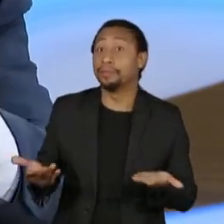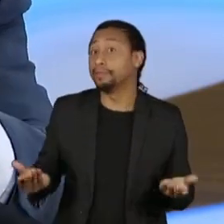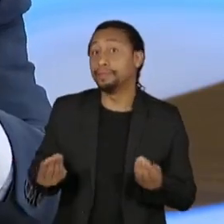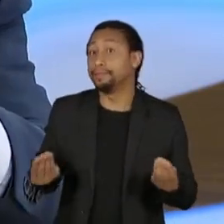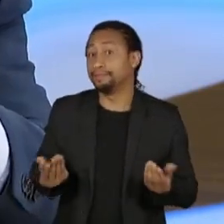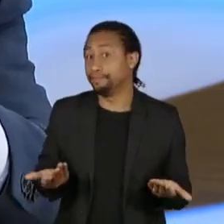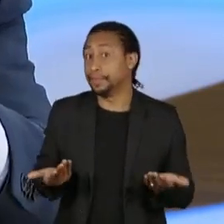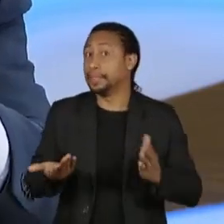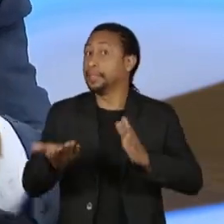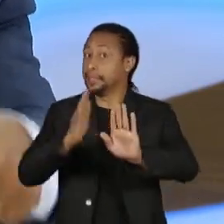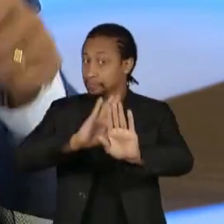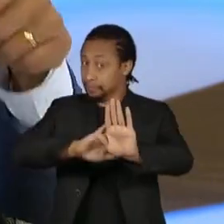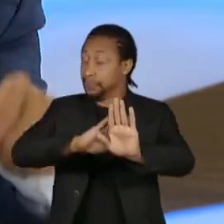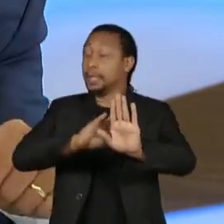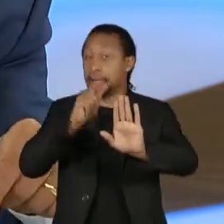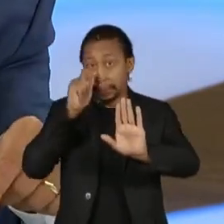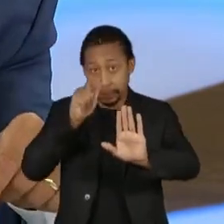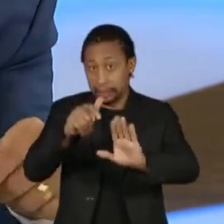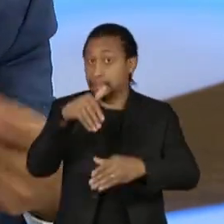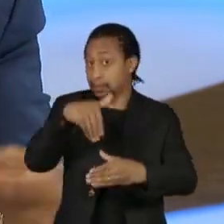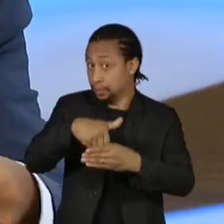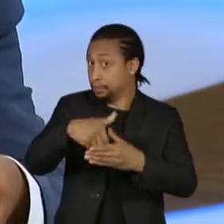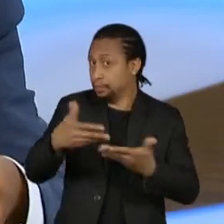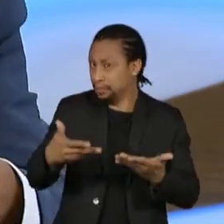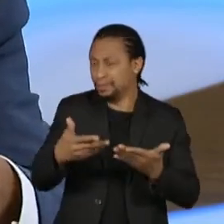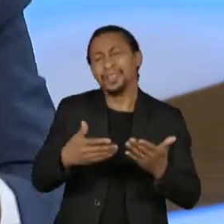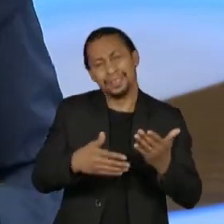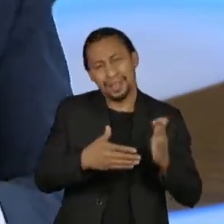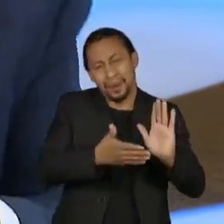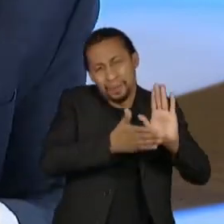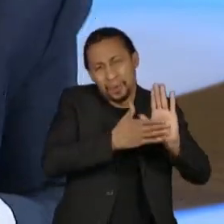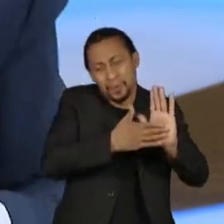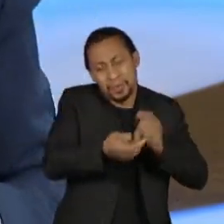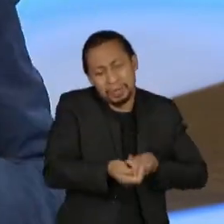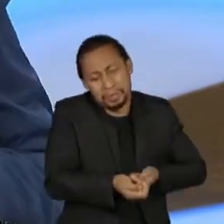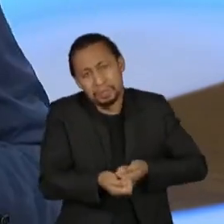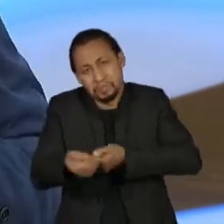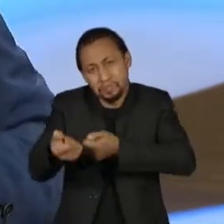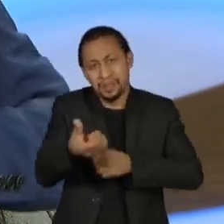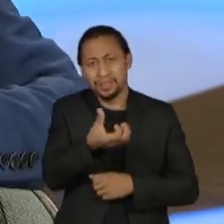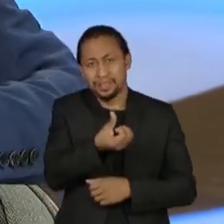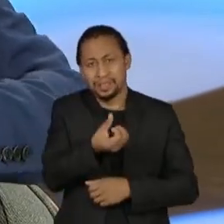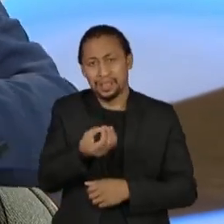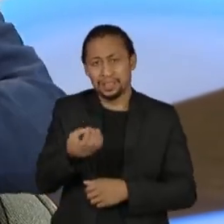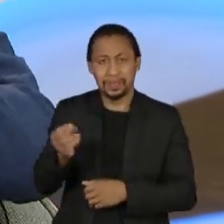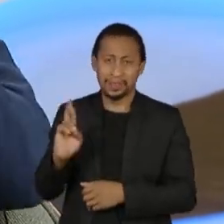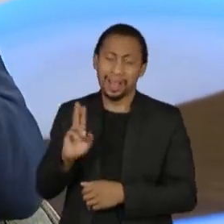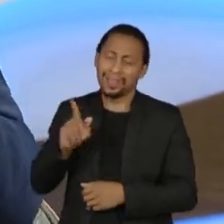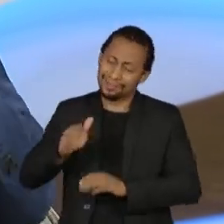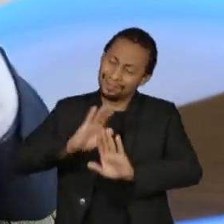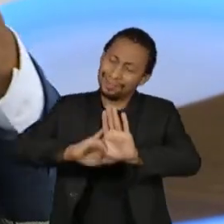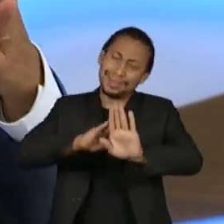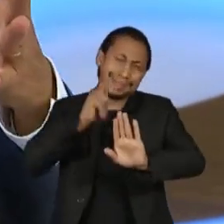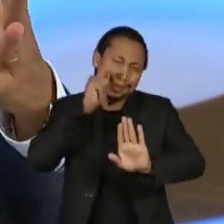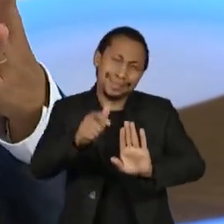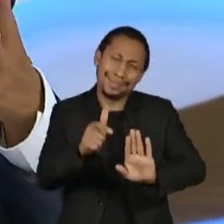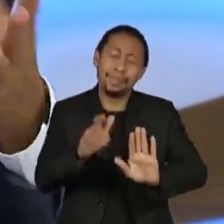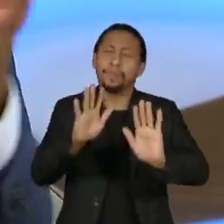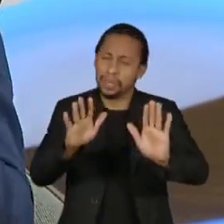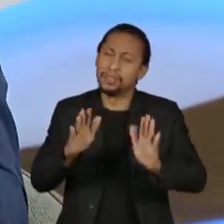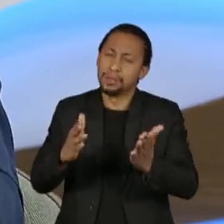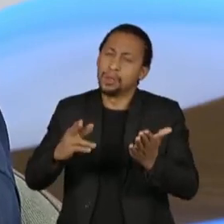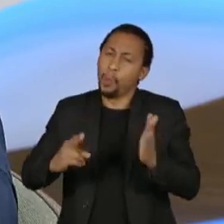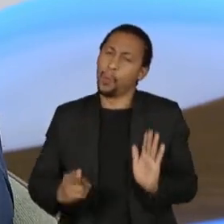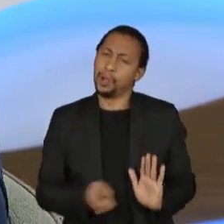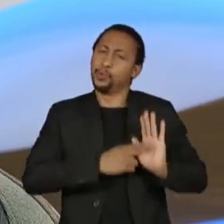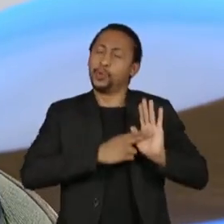próprio pagamento dos R$600 foi eleitoreiro. Mas eu lhe digo, graças a Deus, confesso a vocês,